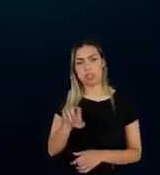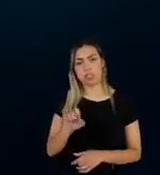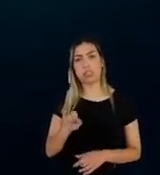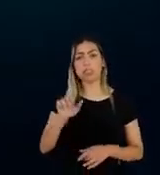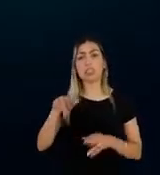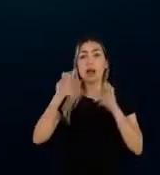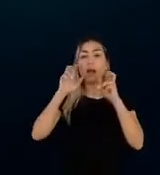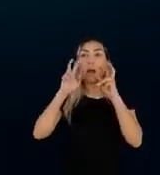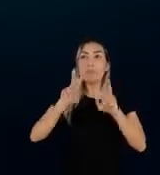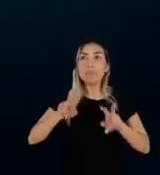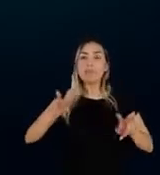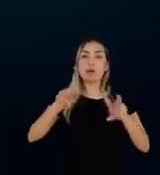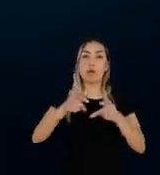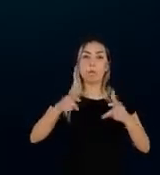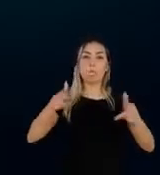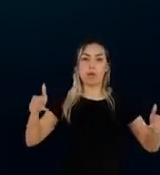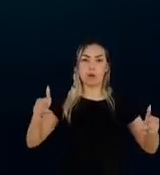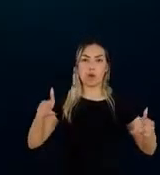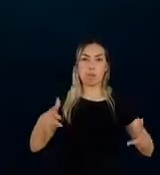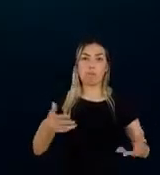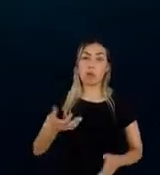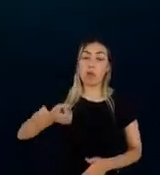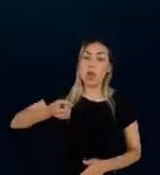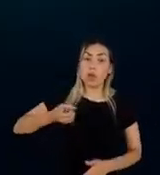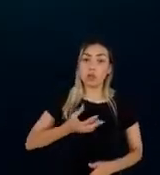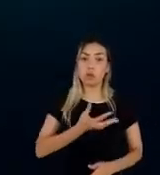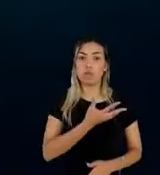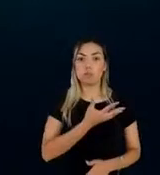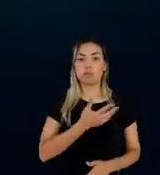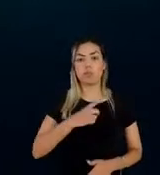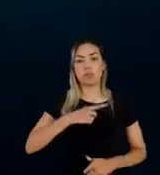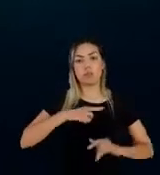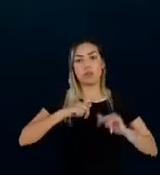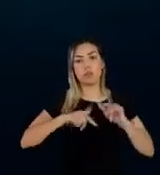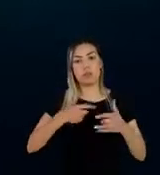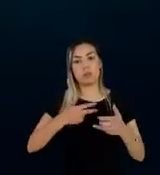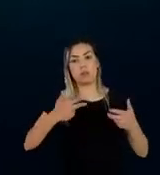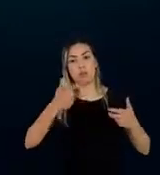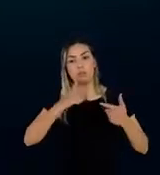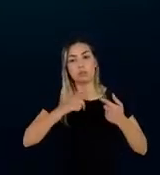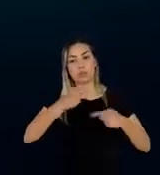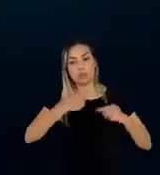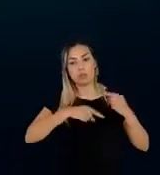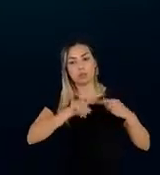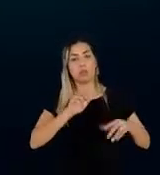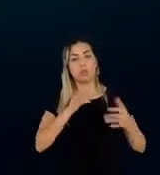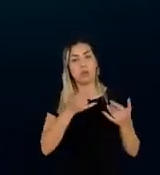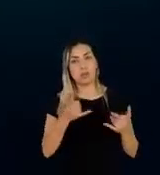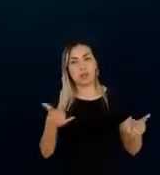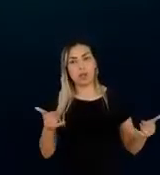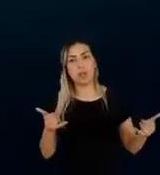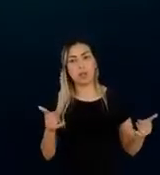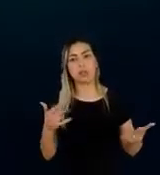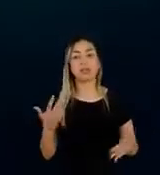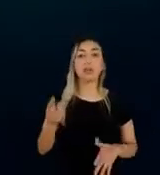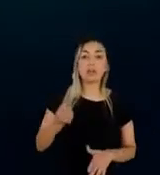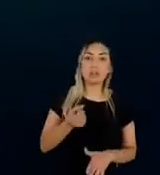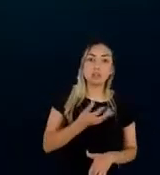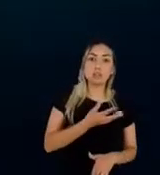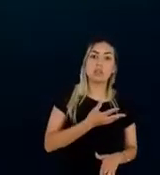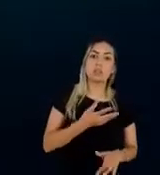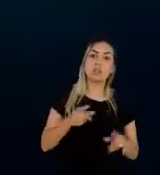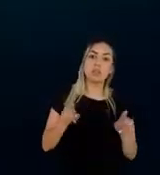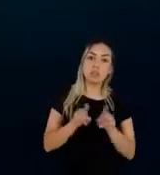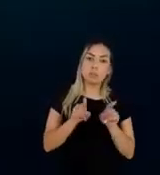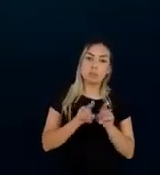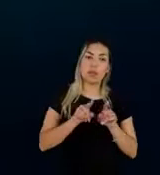do programa. A inovação como uma ferramenta para a evolução do setor elétrico, a inovação também como uma ferramenta